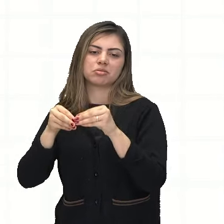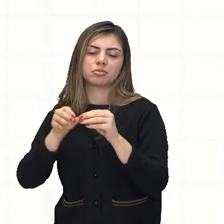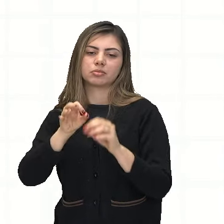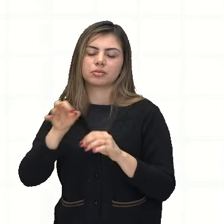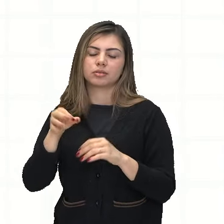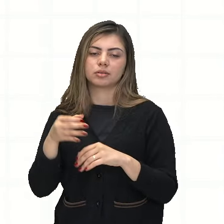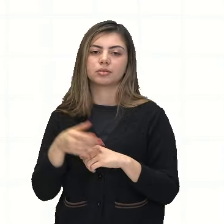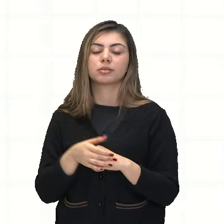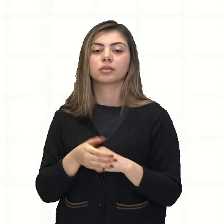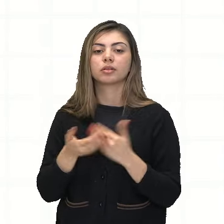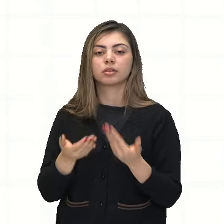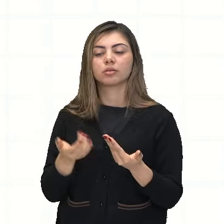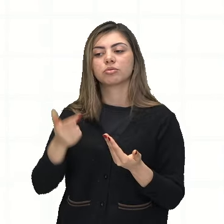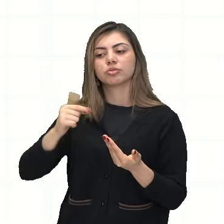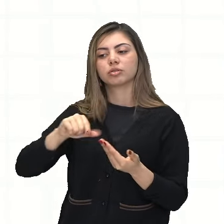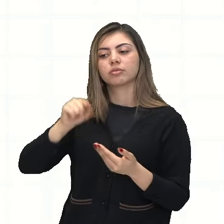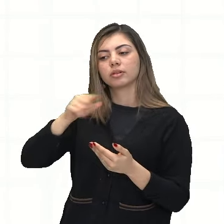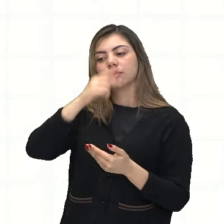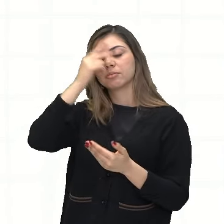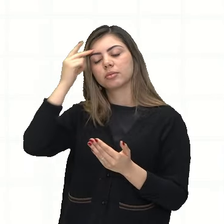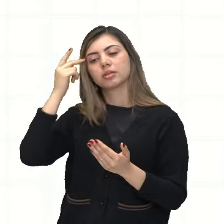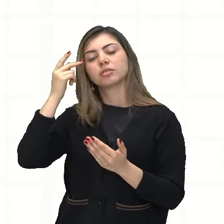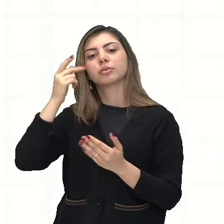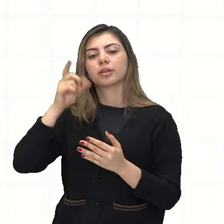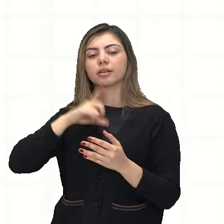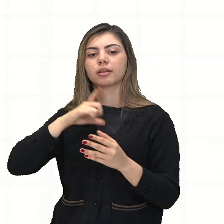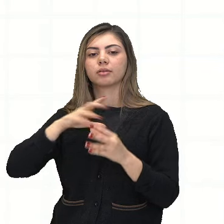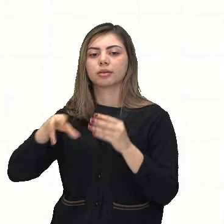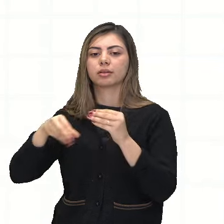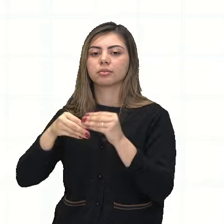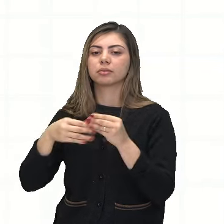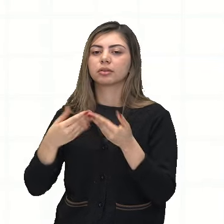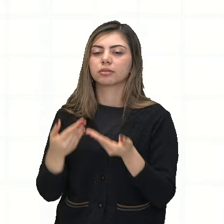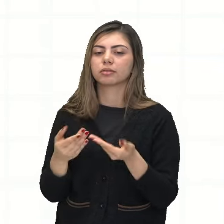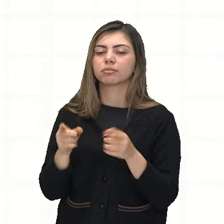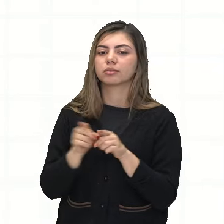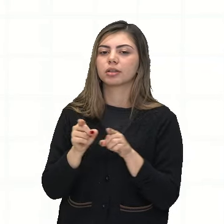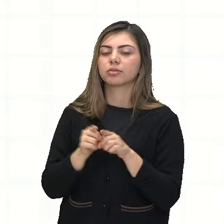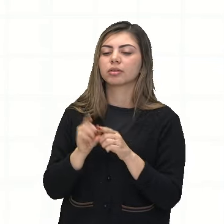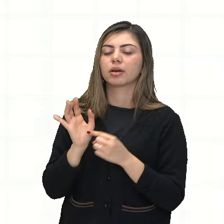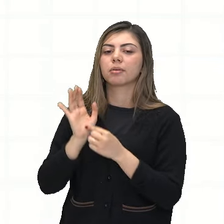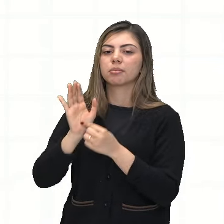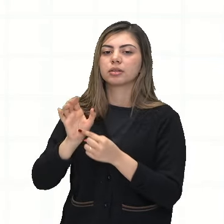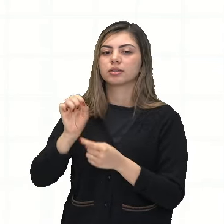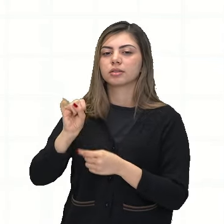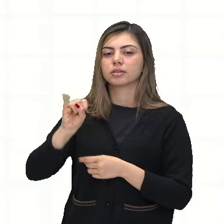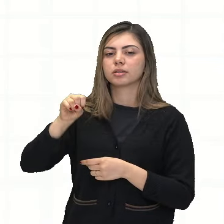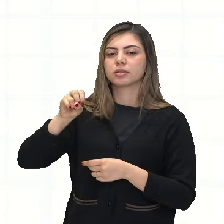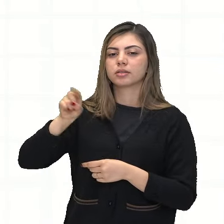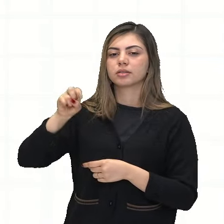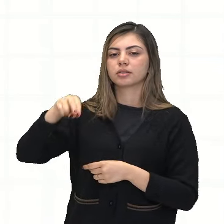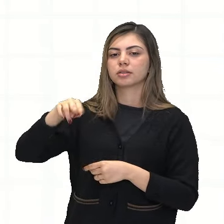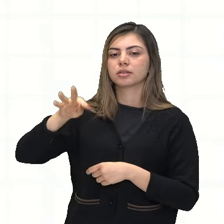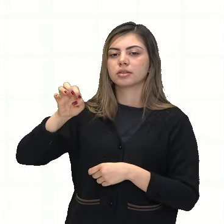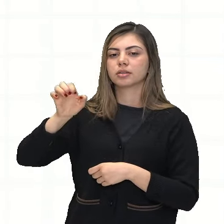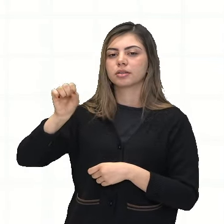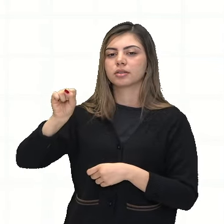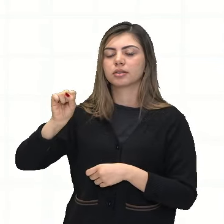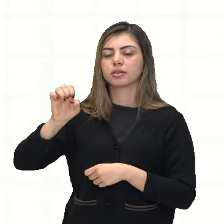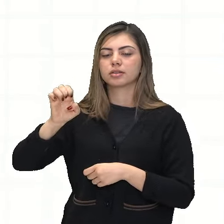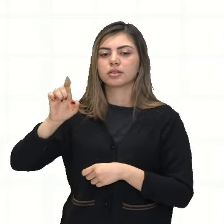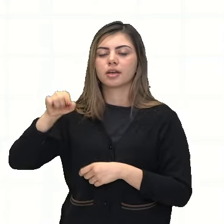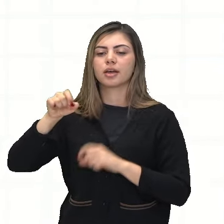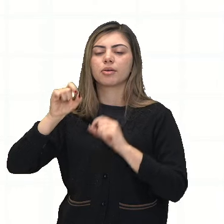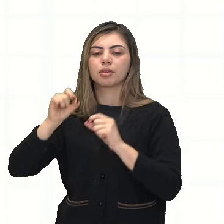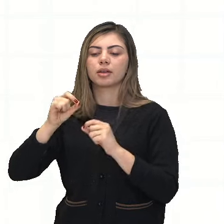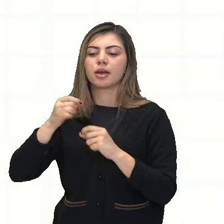situar novamente o meu leitor então eu tenho a apresentação de uma síntese que é esse resumo dos principais pontos discutidos que